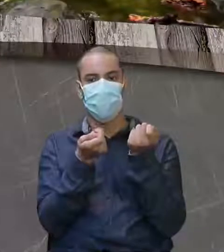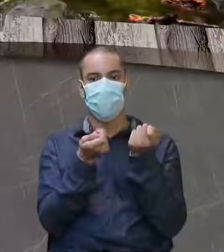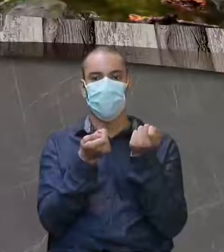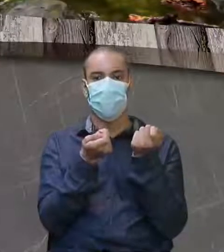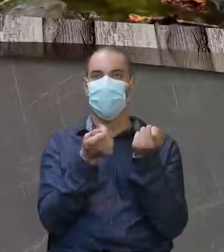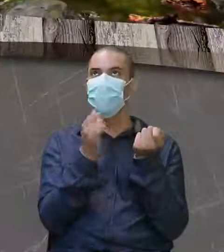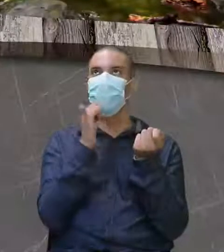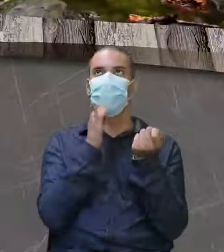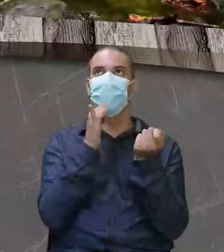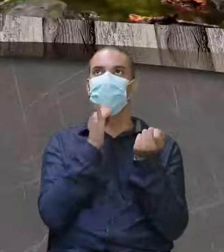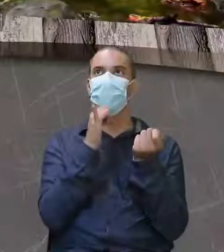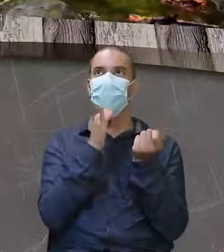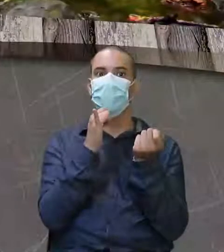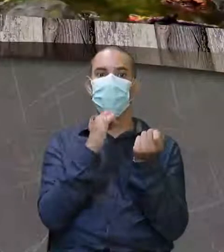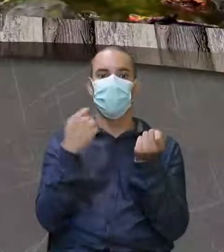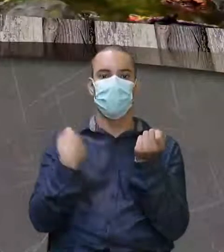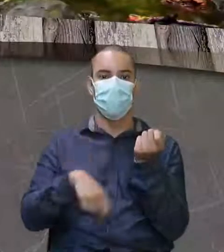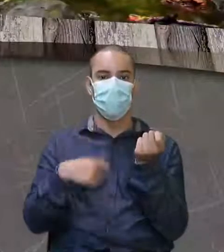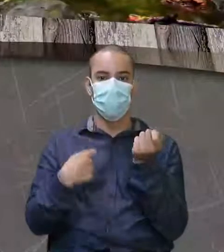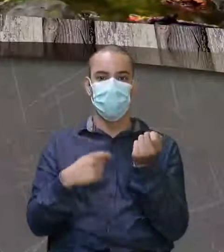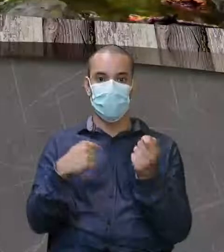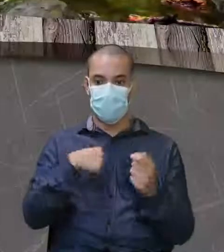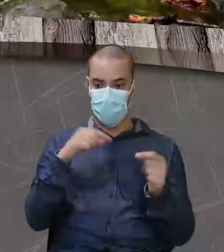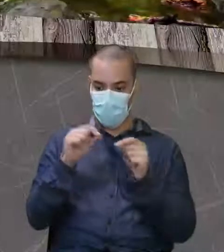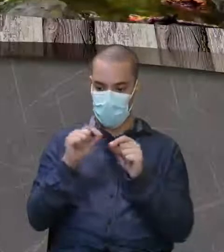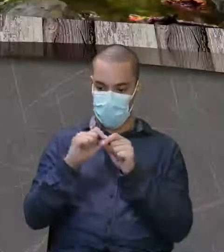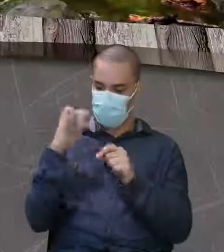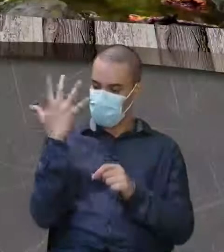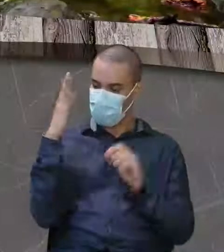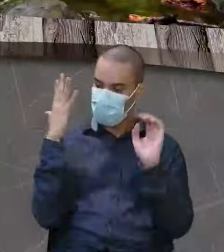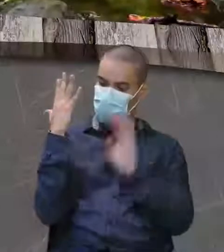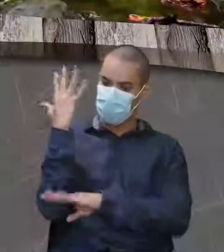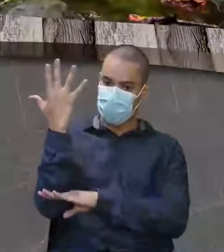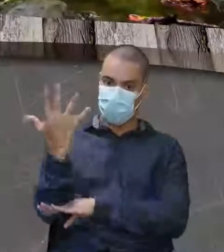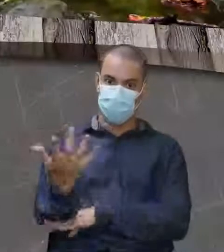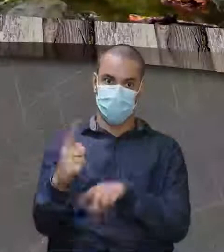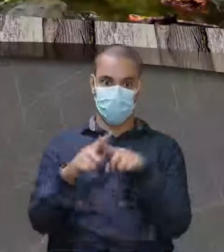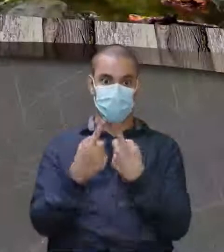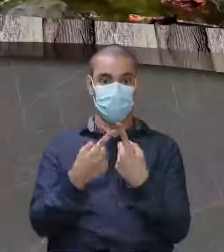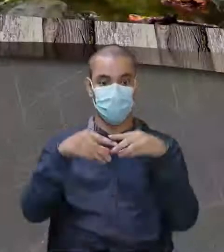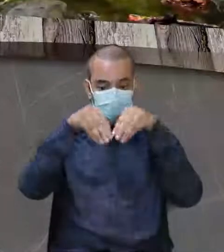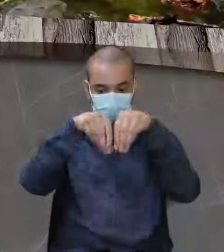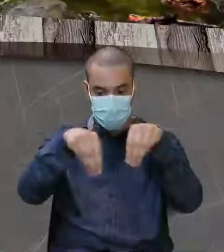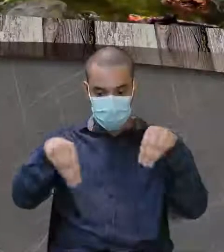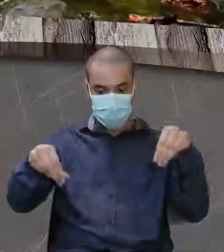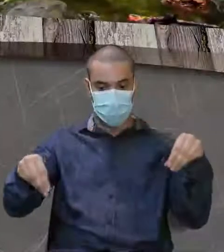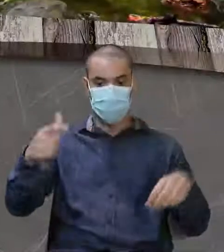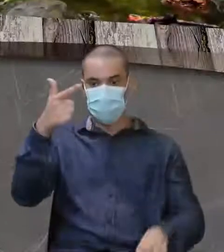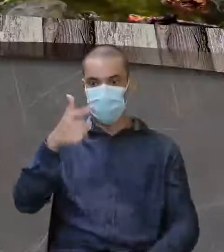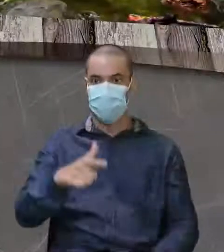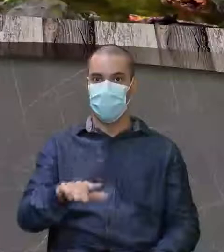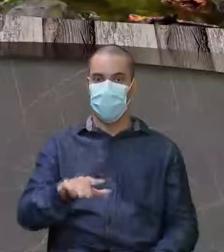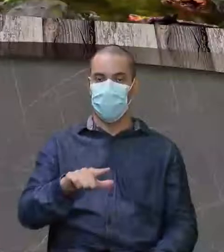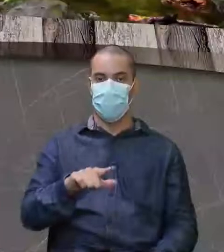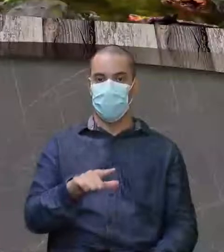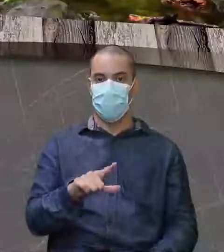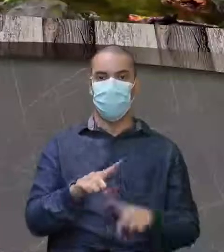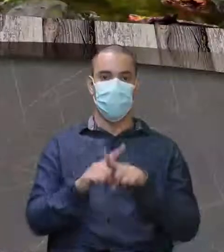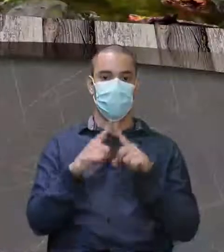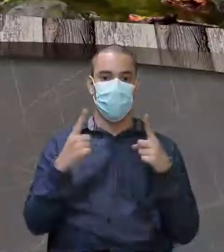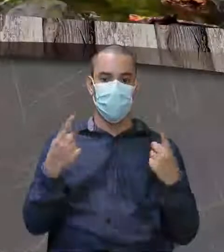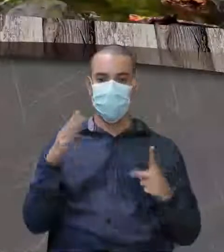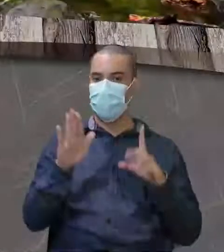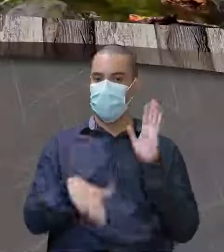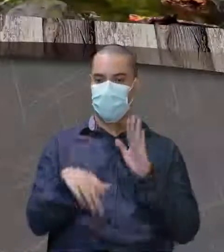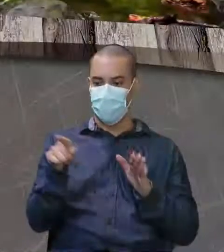como é que eu vou dizer, renovadora, né? Você fazendo o replante das espécies, enfim. Mas muitas